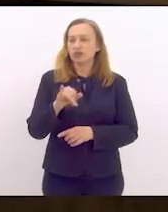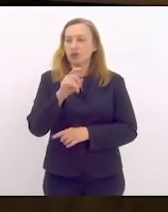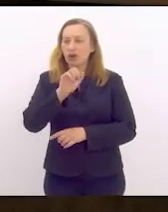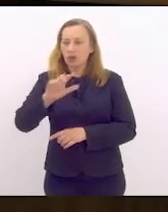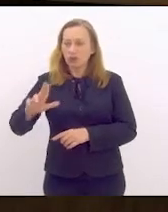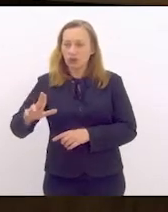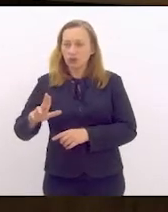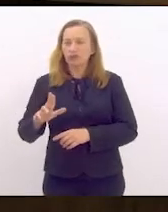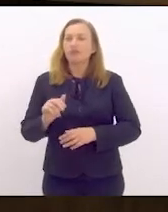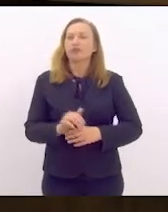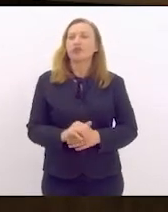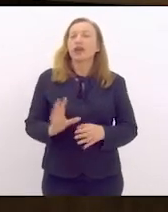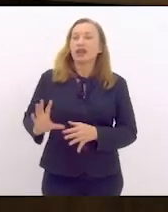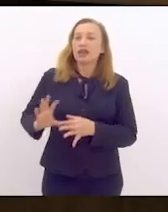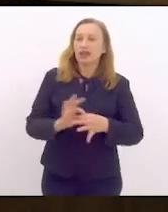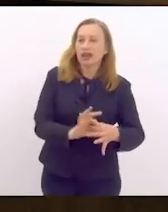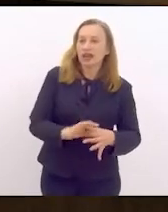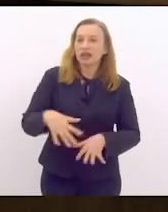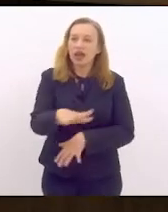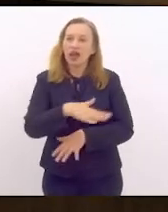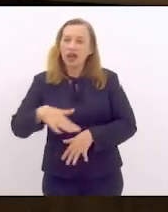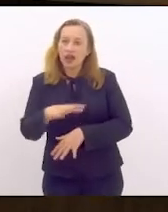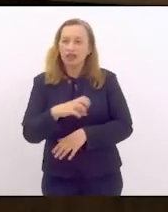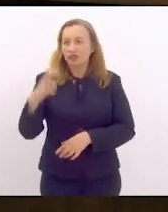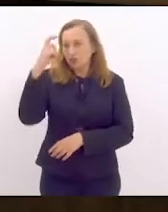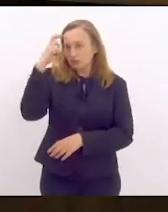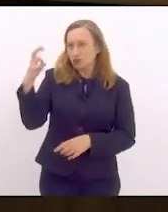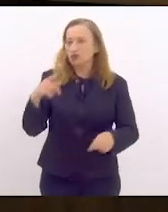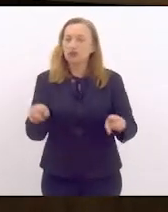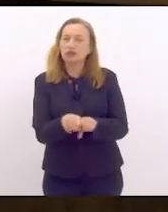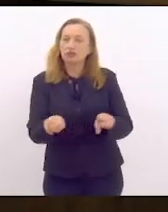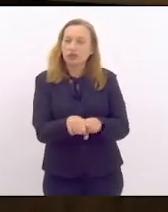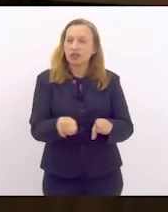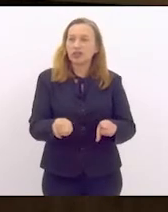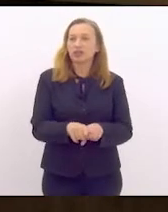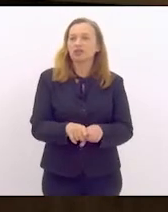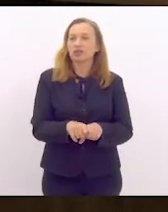atividades, sobretudo ligadas ao campo da cultura e ao campo da reinserção